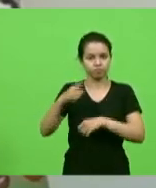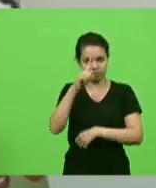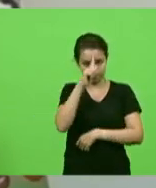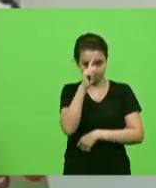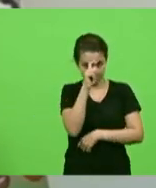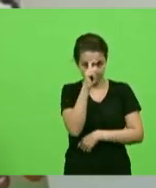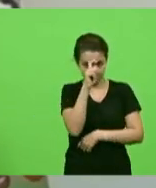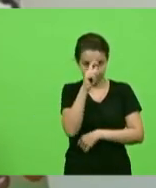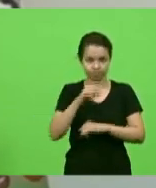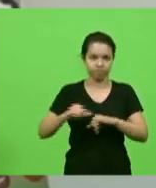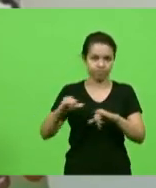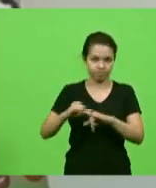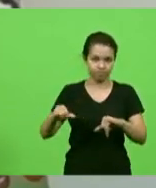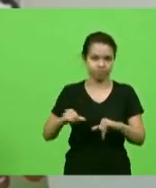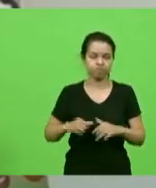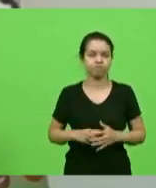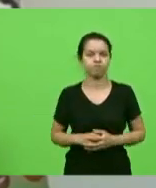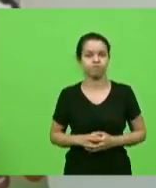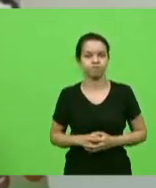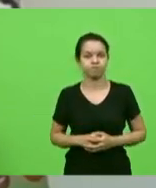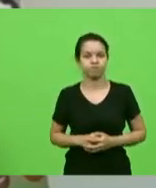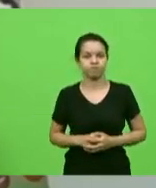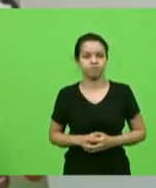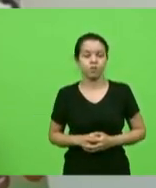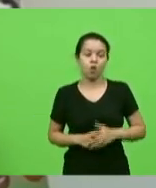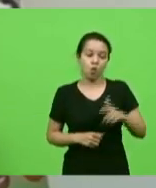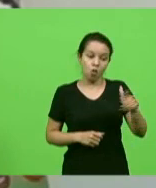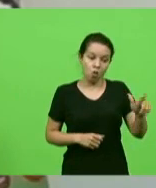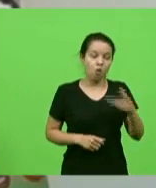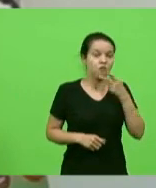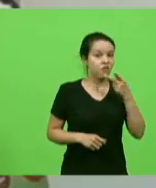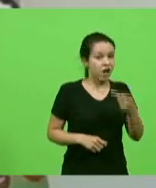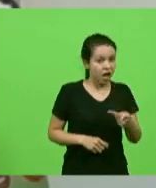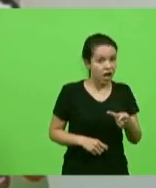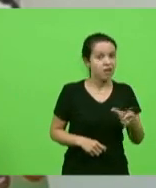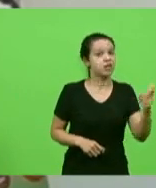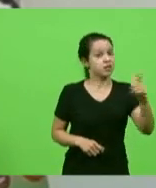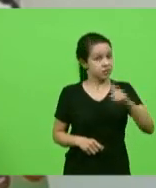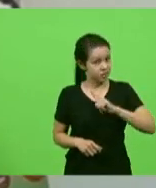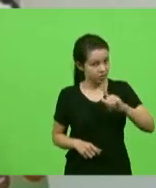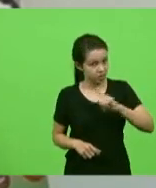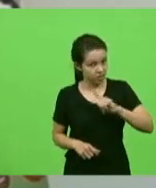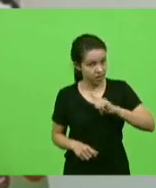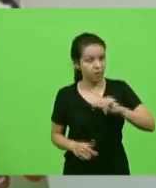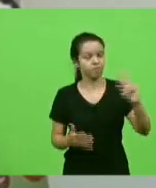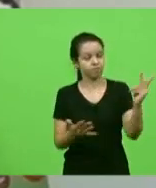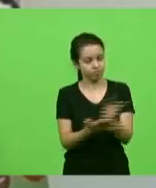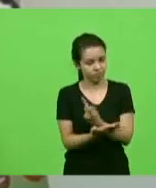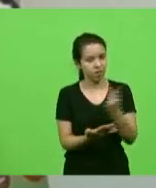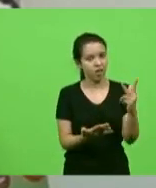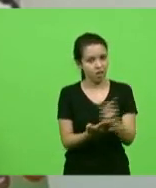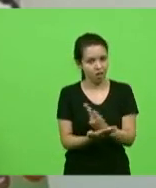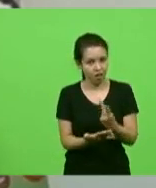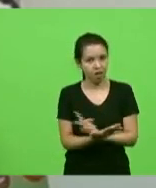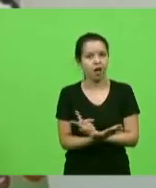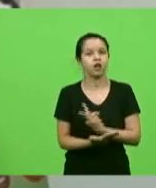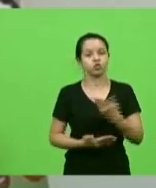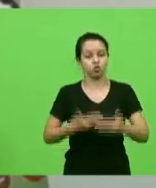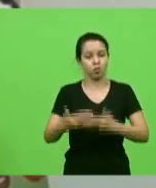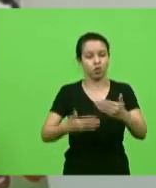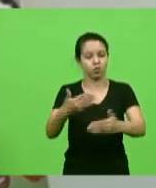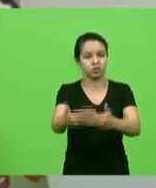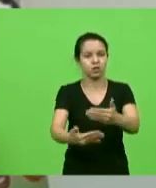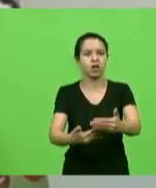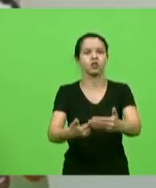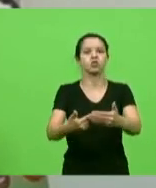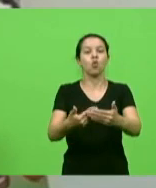outro lado acrescentaram que existiram os acusadores acrescentaram que existiram irregularidades o que se refere ao